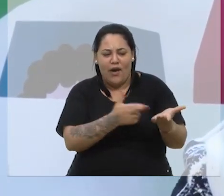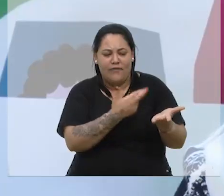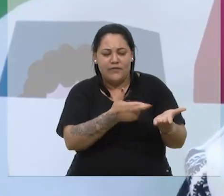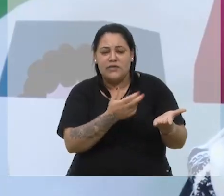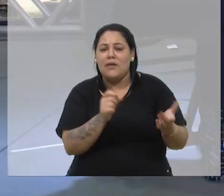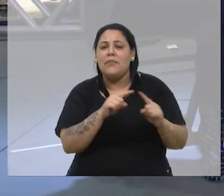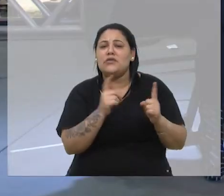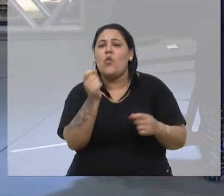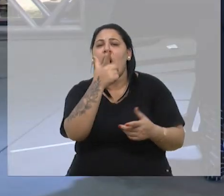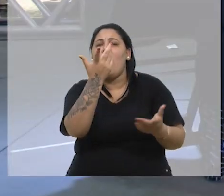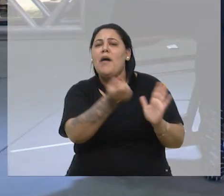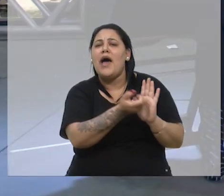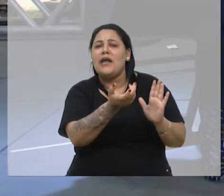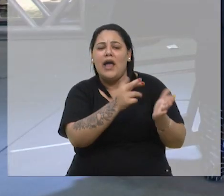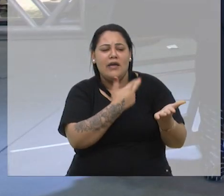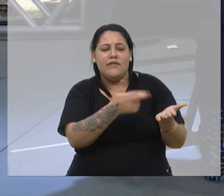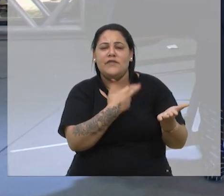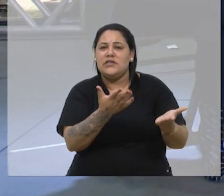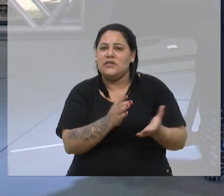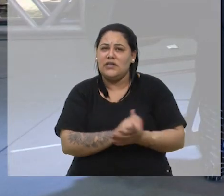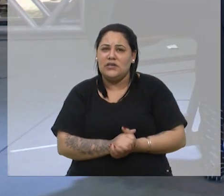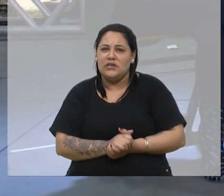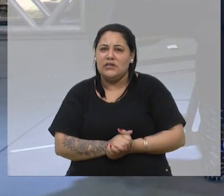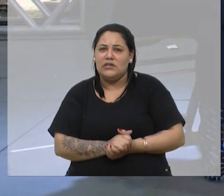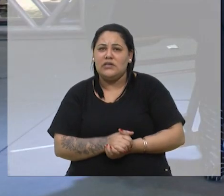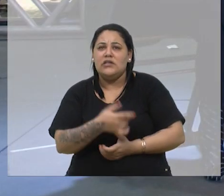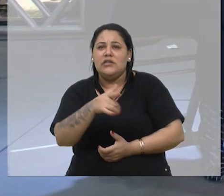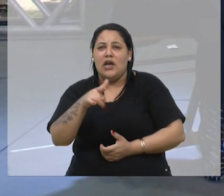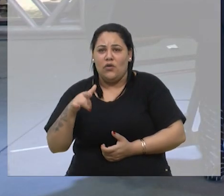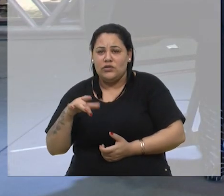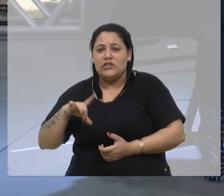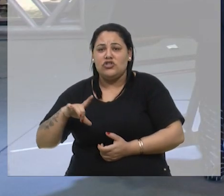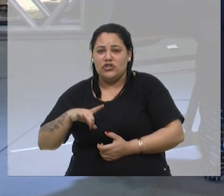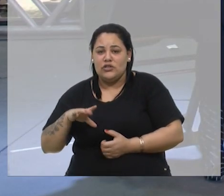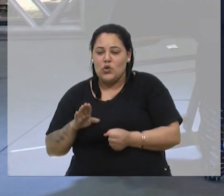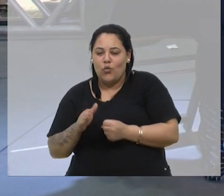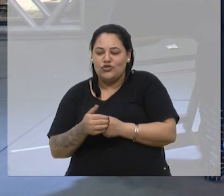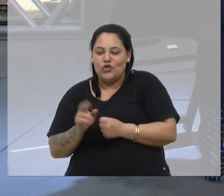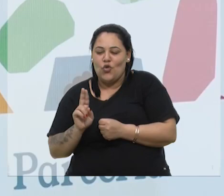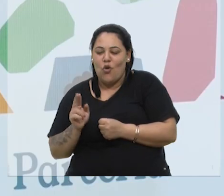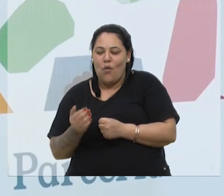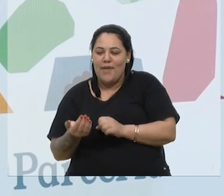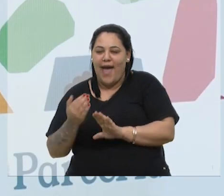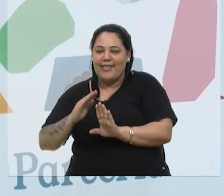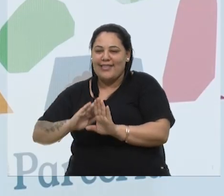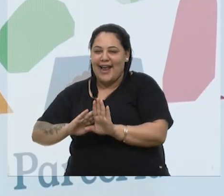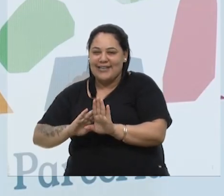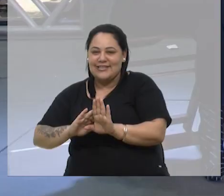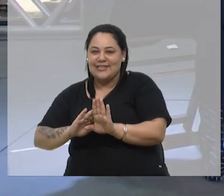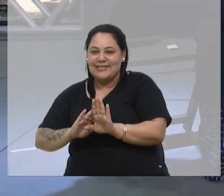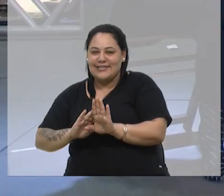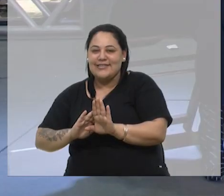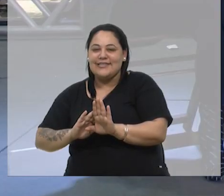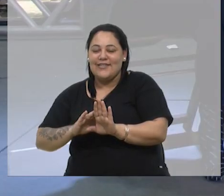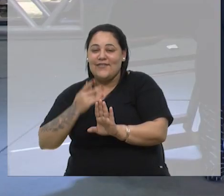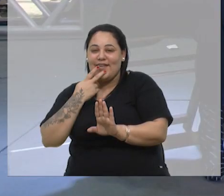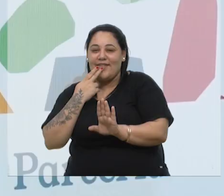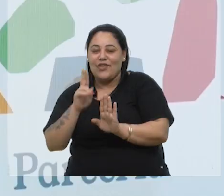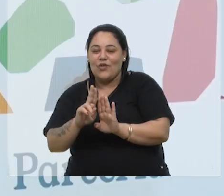porque tem que ter a ideia. Em primeiro lugar, tem que ter a ideia. A ideia é fundamental, né? Exato. Mas tem que saber onde